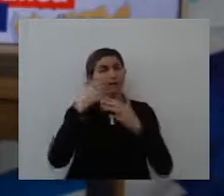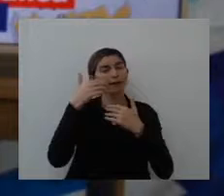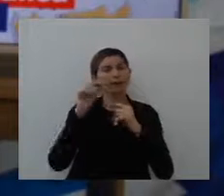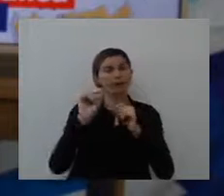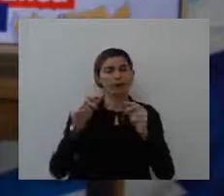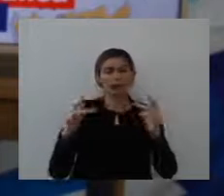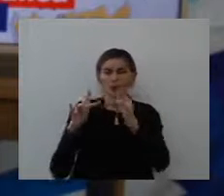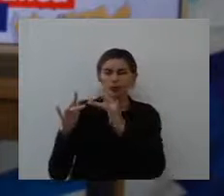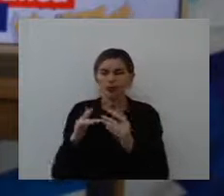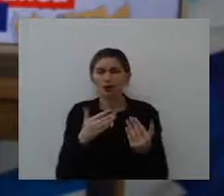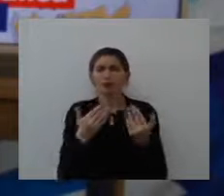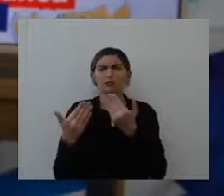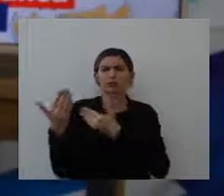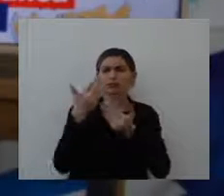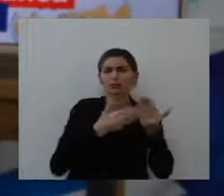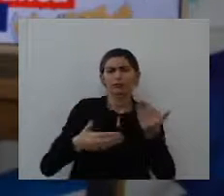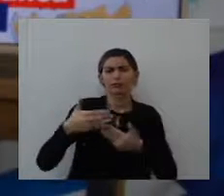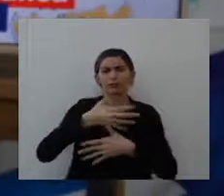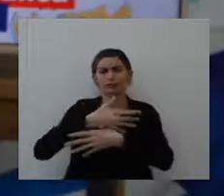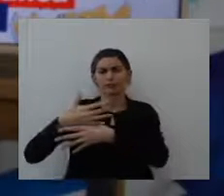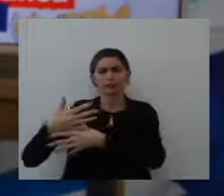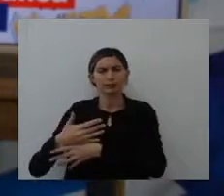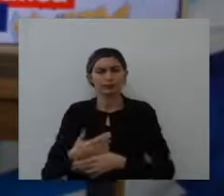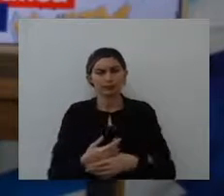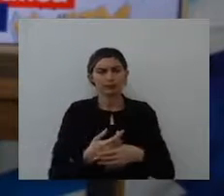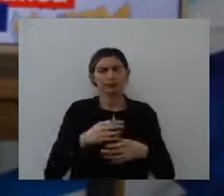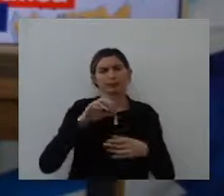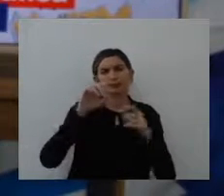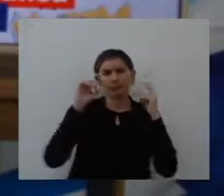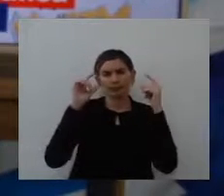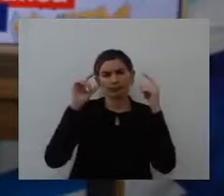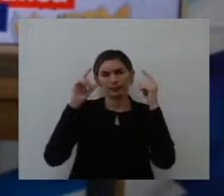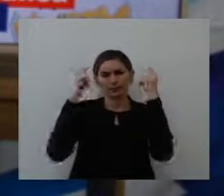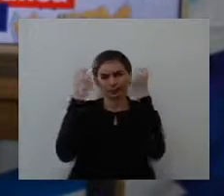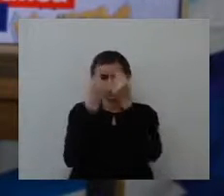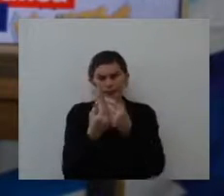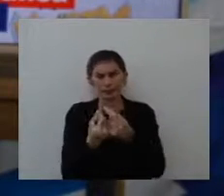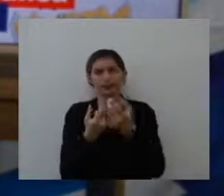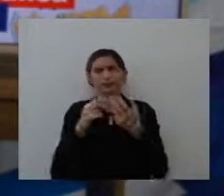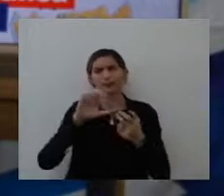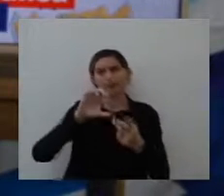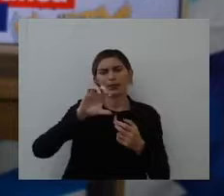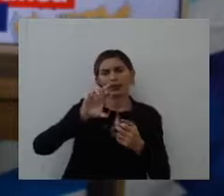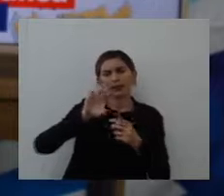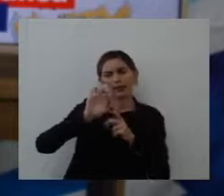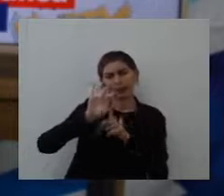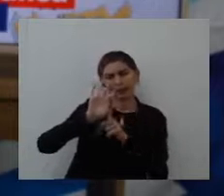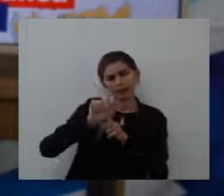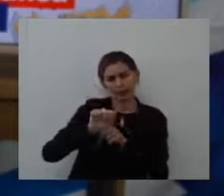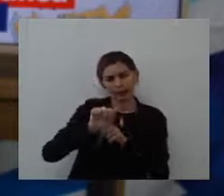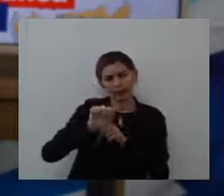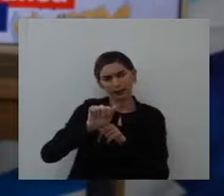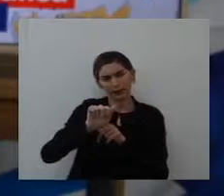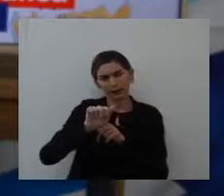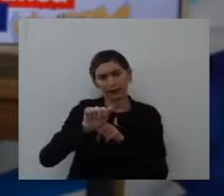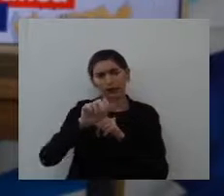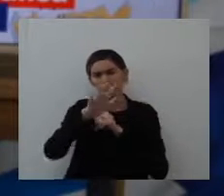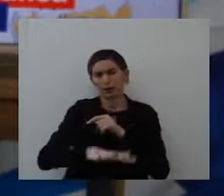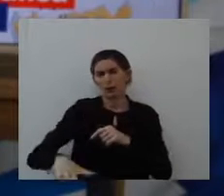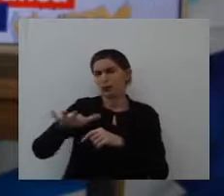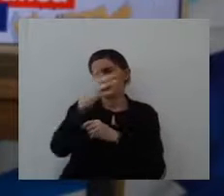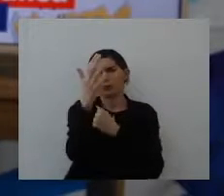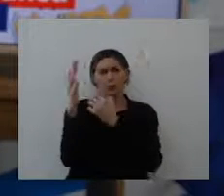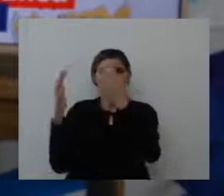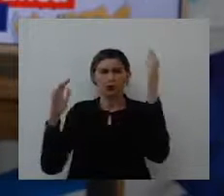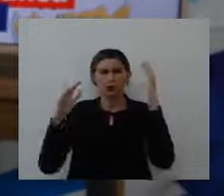seu contato com a civilização cretense. Creta, a maior ilha do